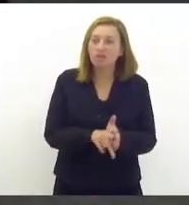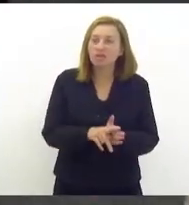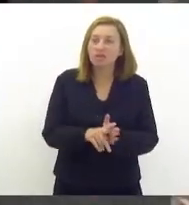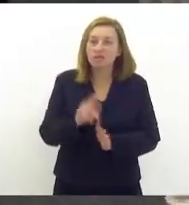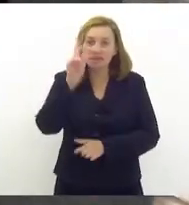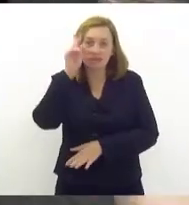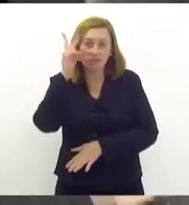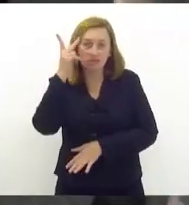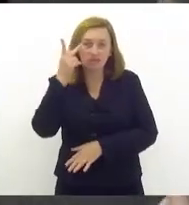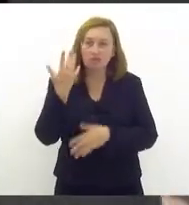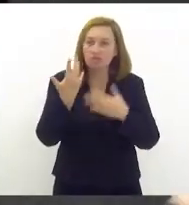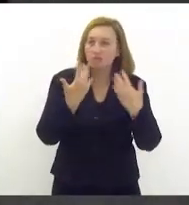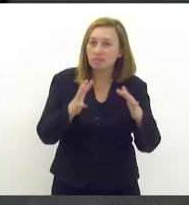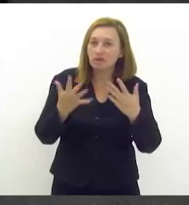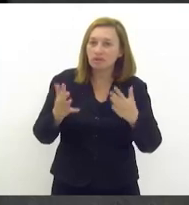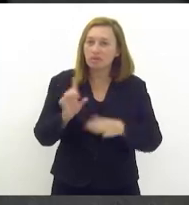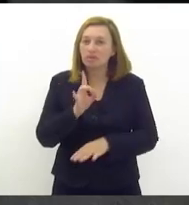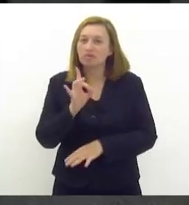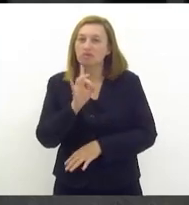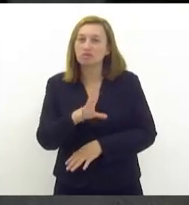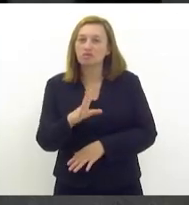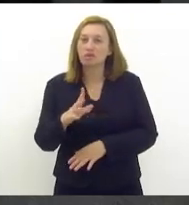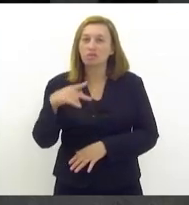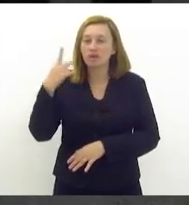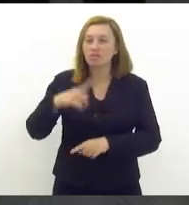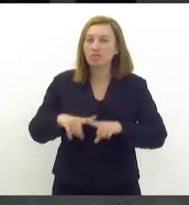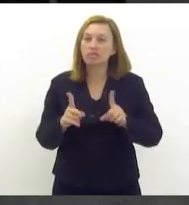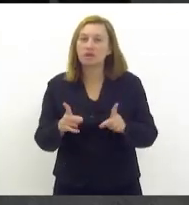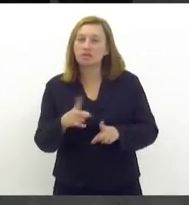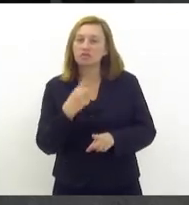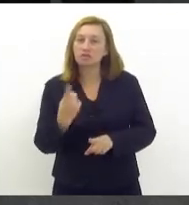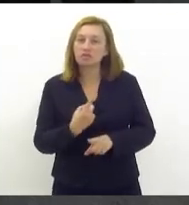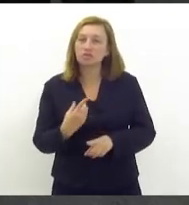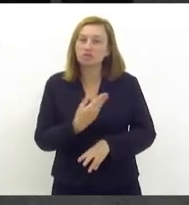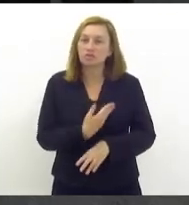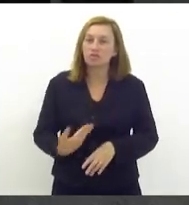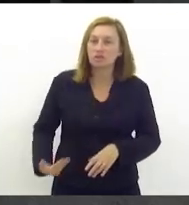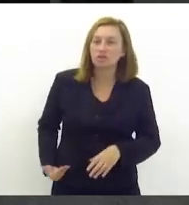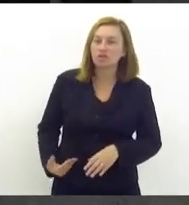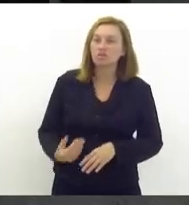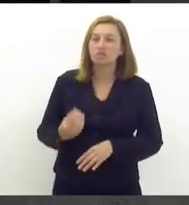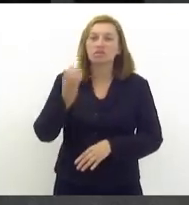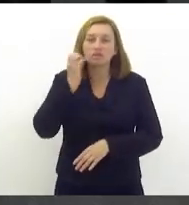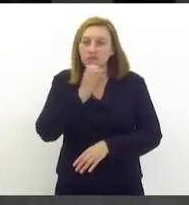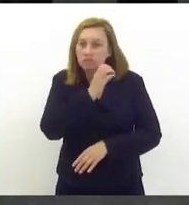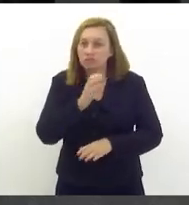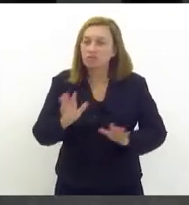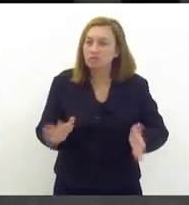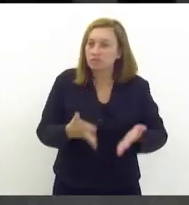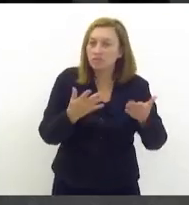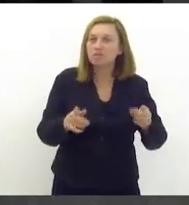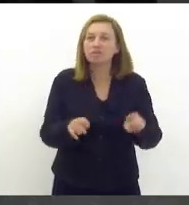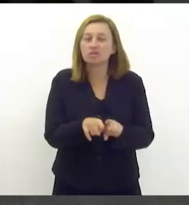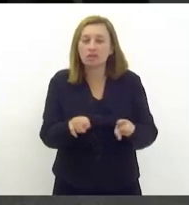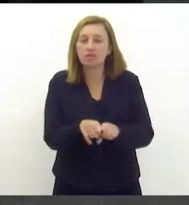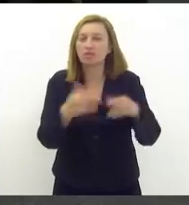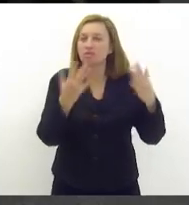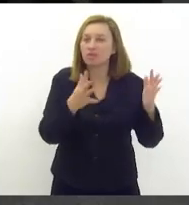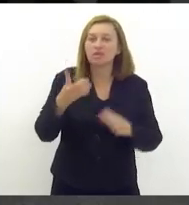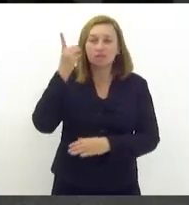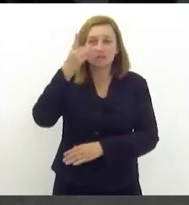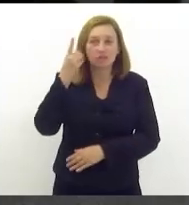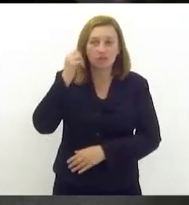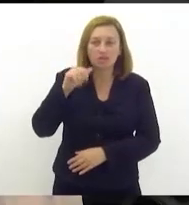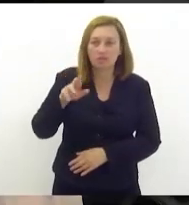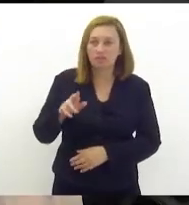de alguma forma e saúde não só este Parlamento mas o nosso Governador Cláudio Castro pela iniciativa E também saudando o nosso Deputado